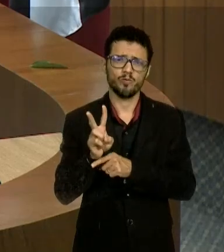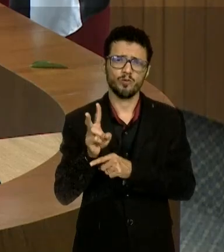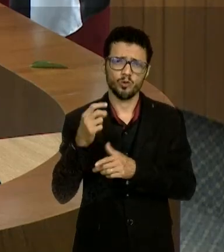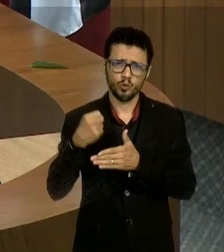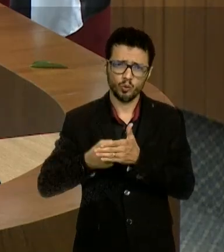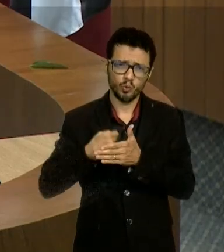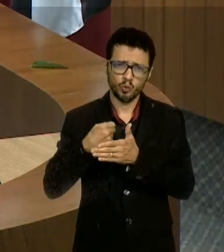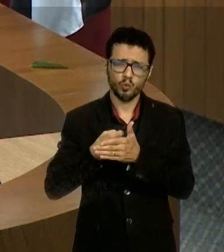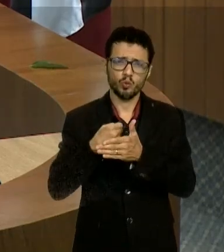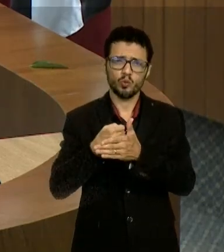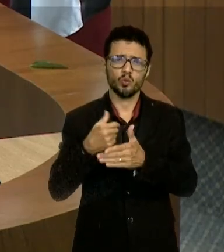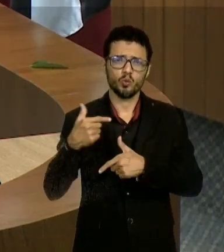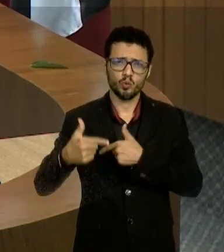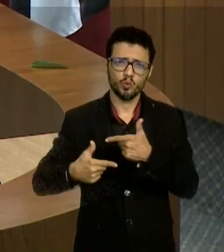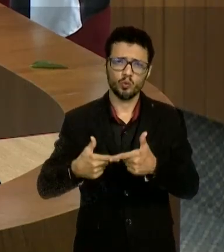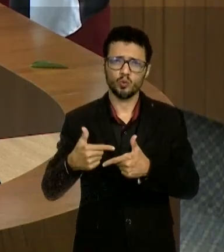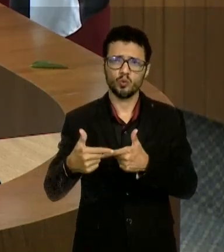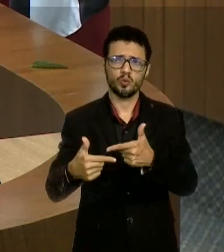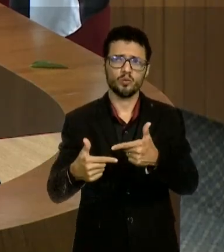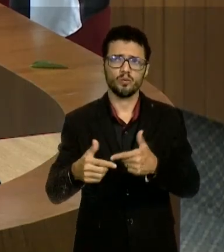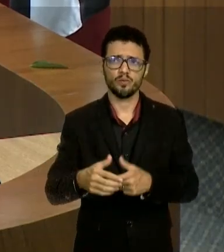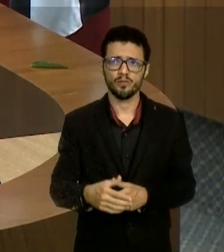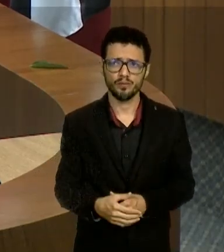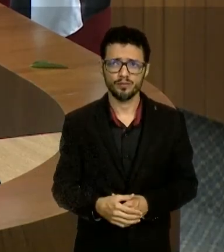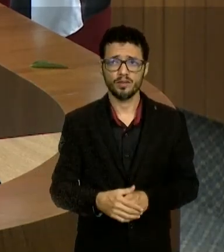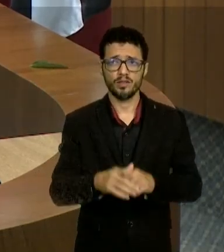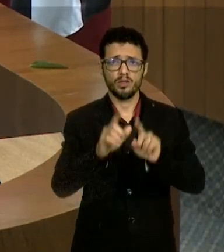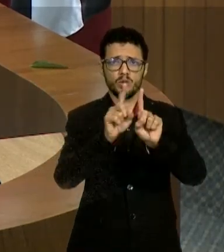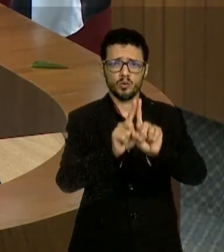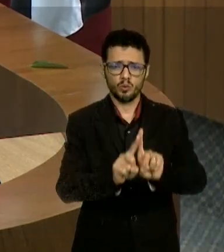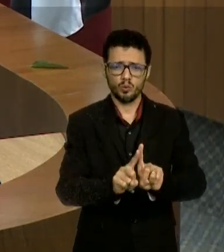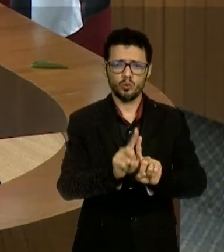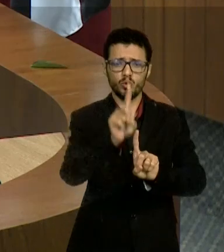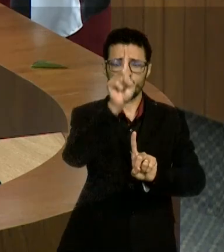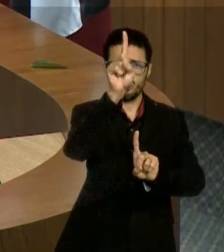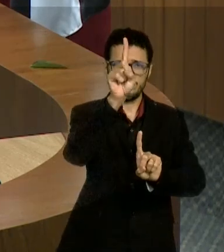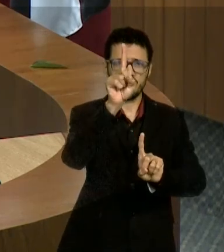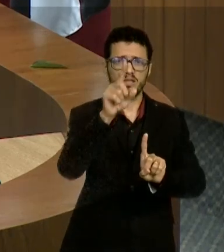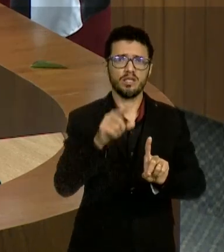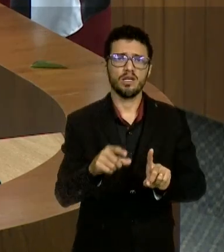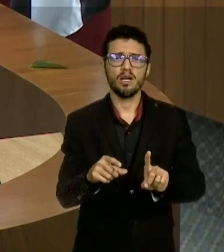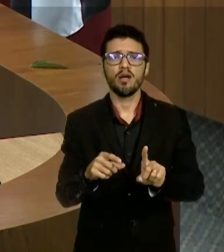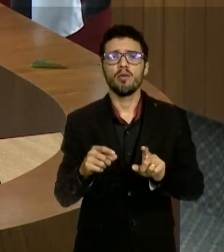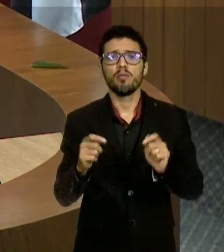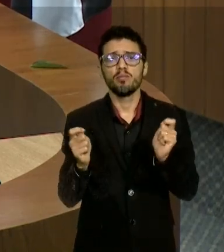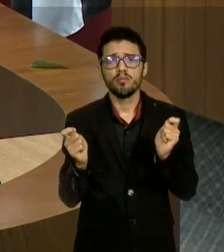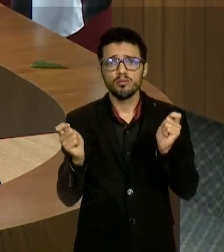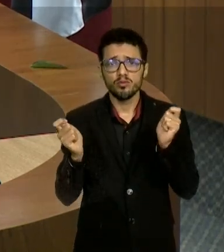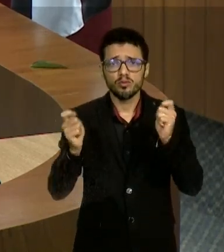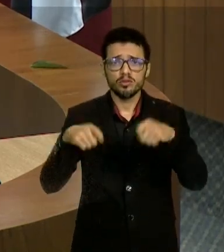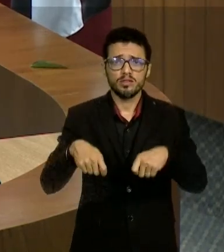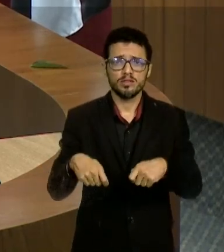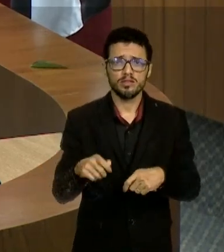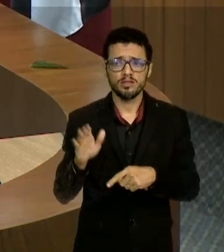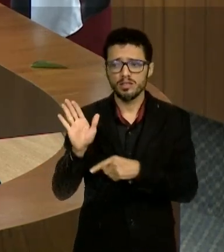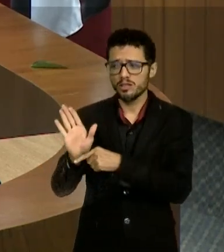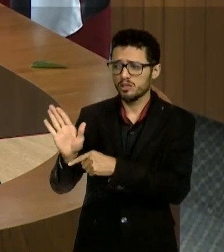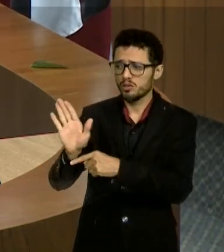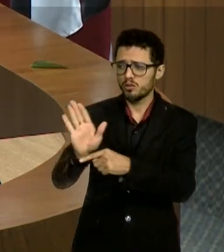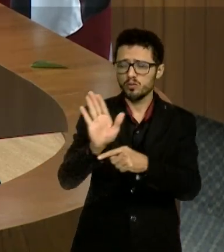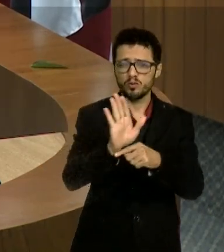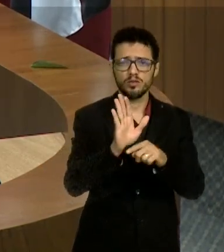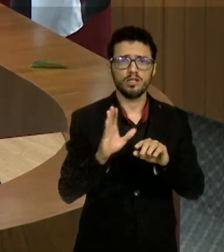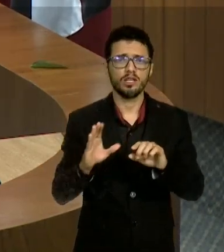fosse um empreendimento que não deixasse ninguém para trás. Porque não